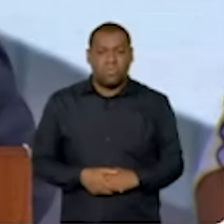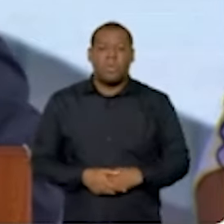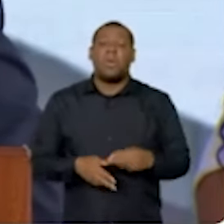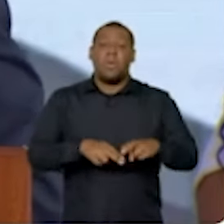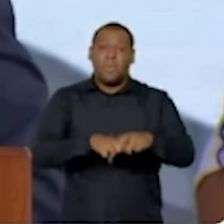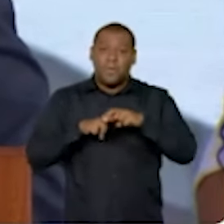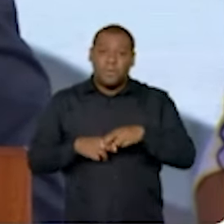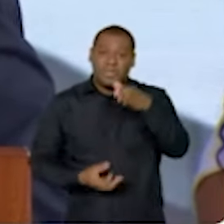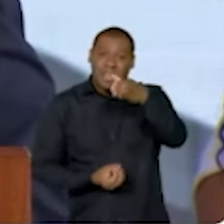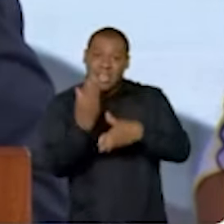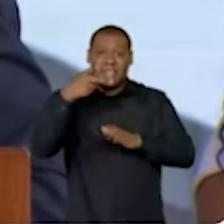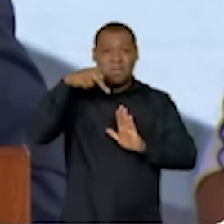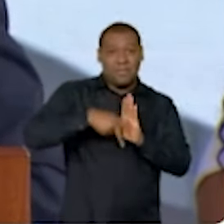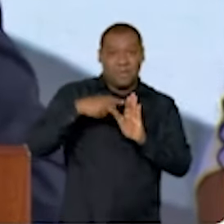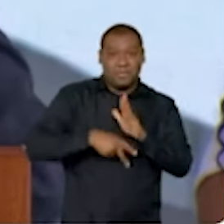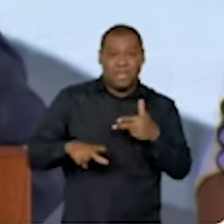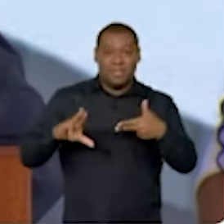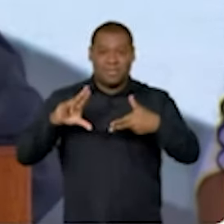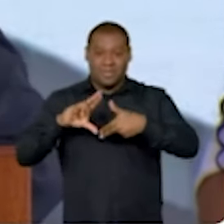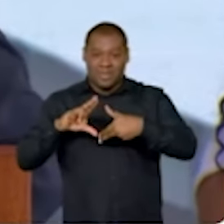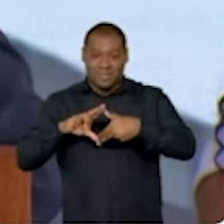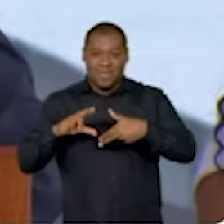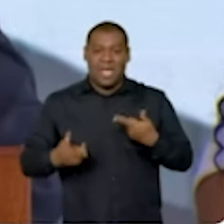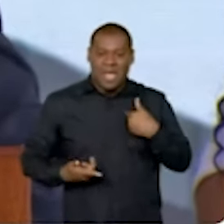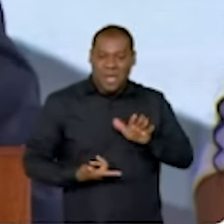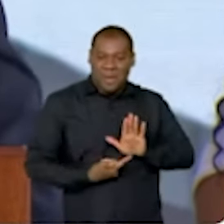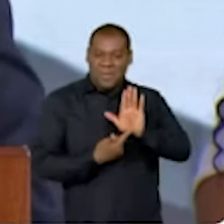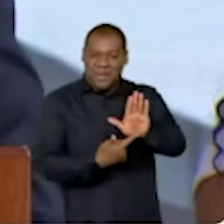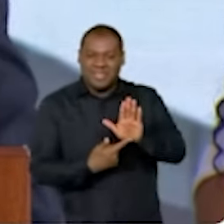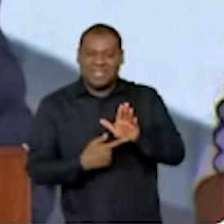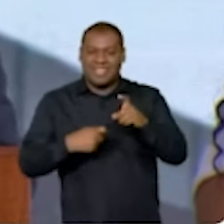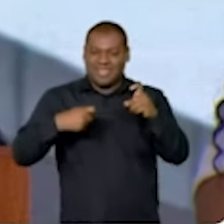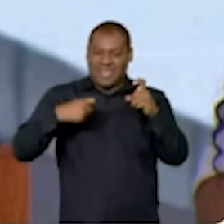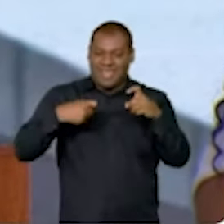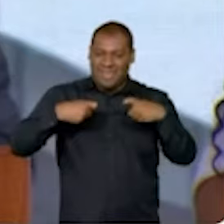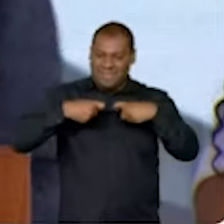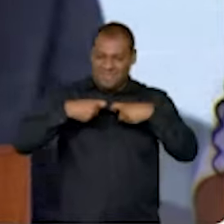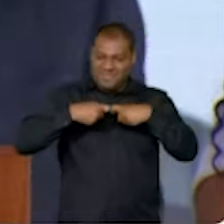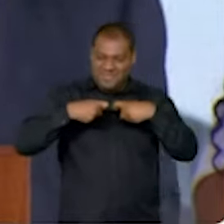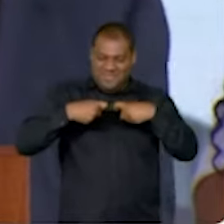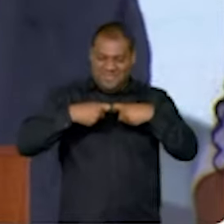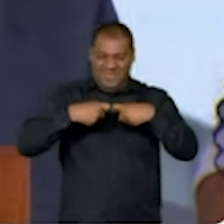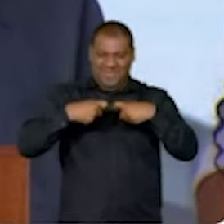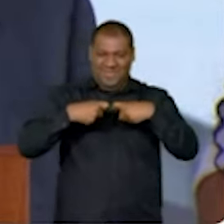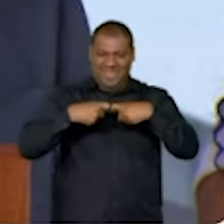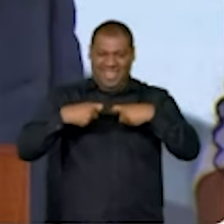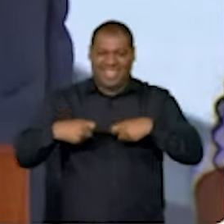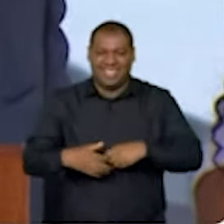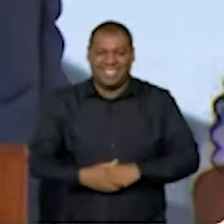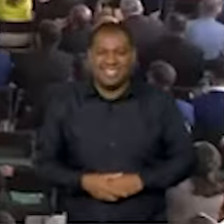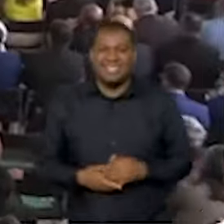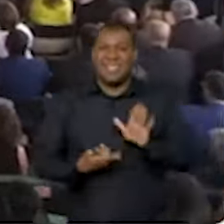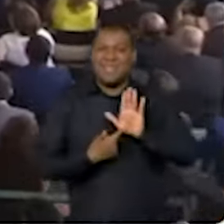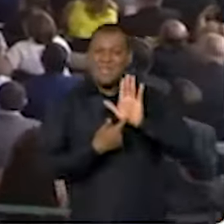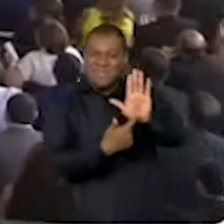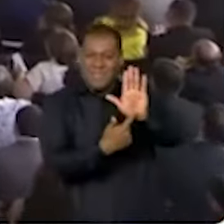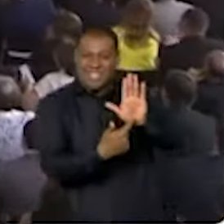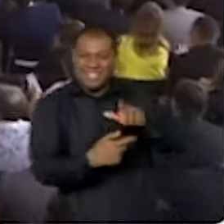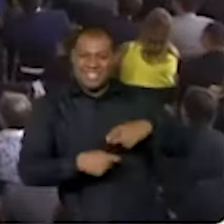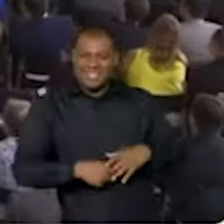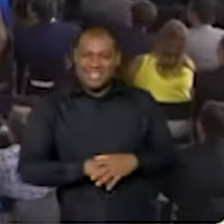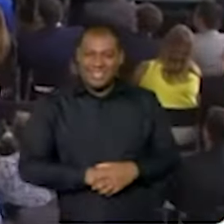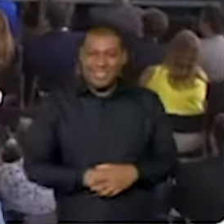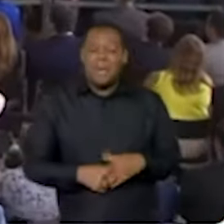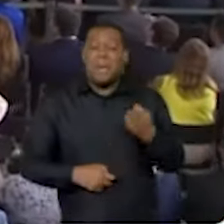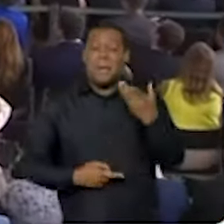pé de meia, eu até pus uma meia aqui para mostrar que eu estou com o meu pé de meia aqui, ó. Eu, para mostrar que eu sou corintiano, eu mostro logo a